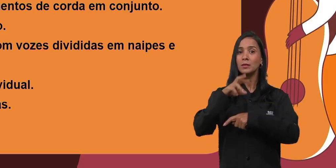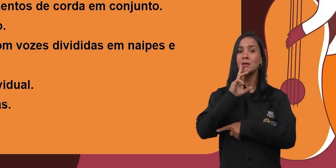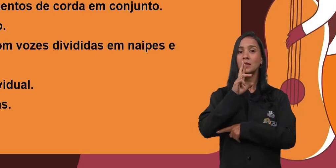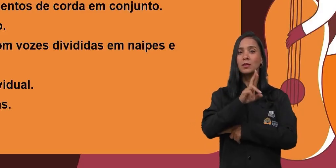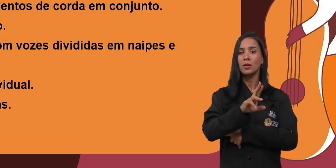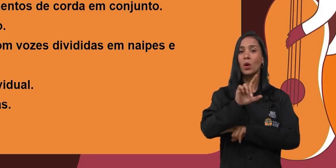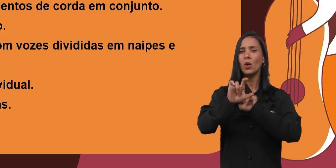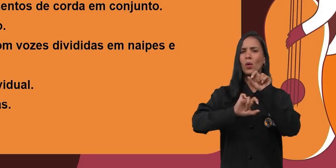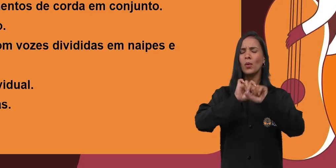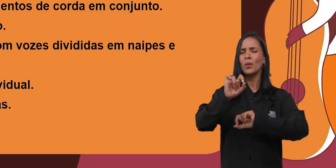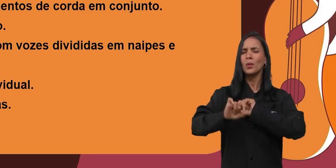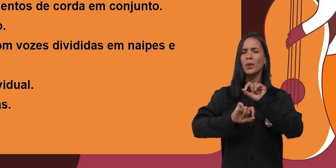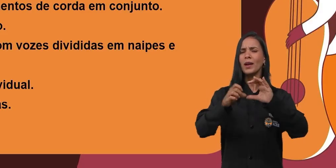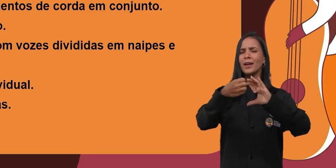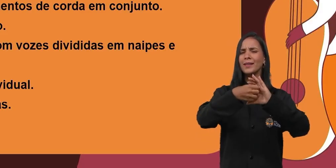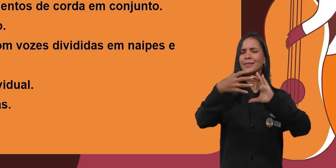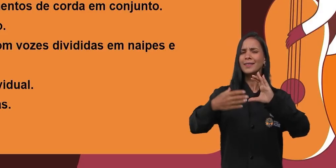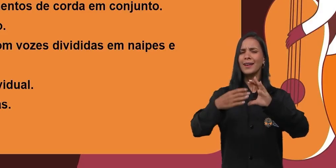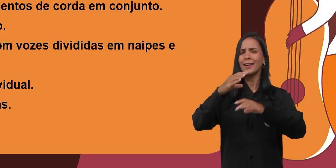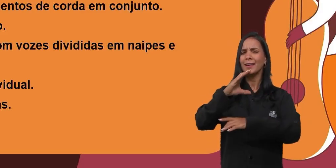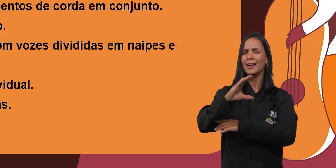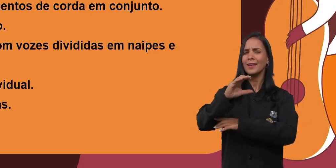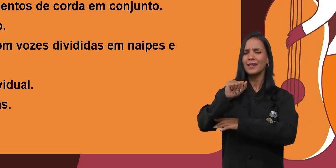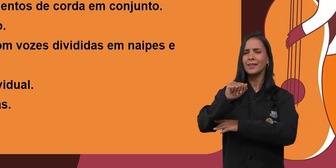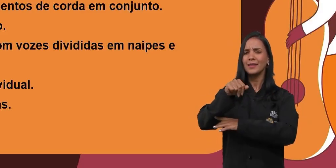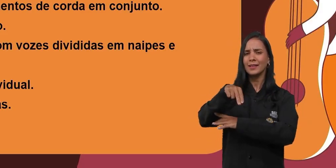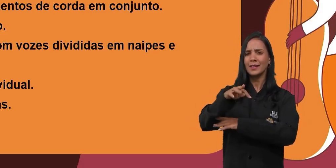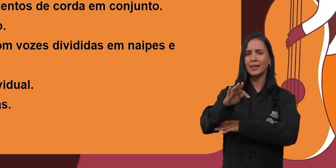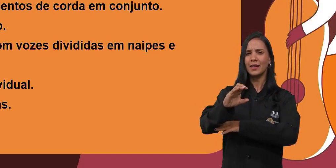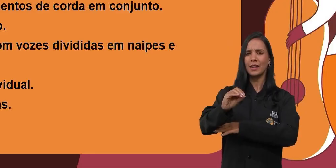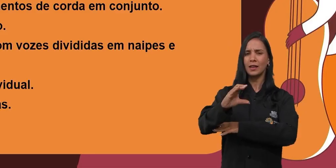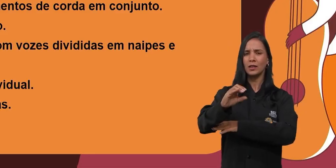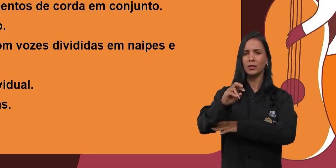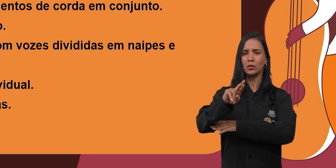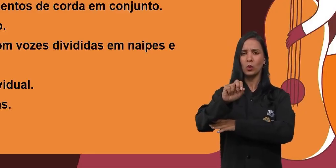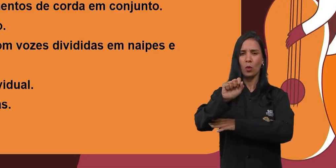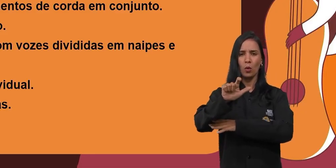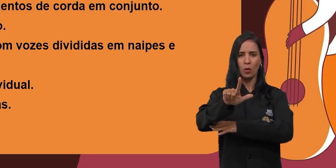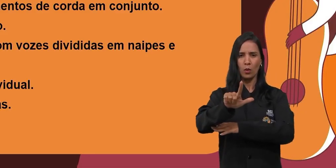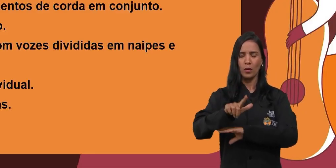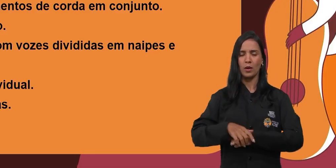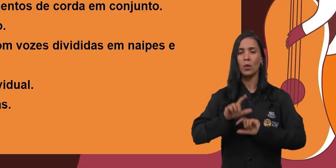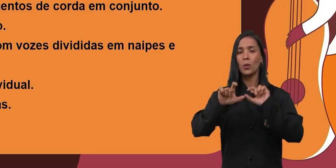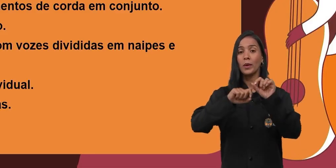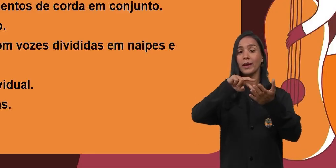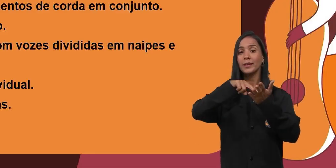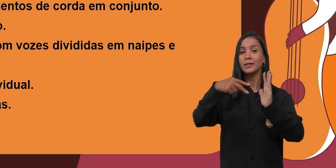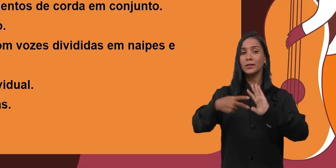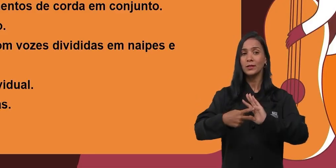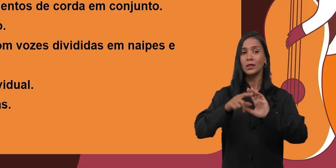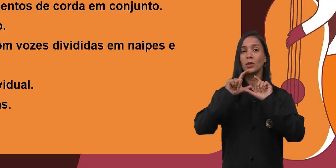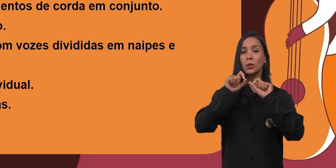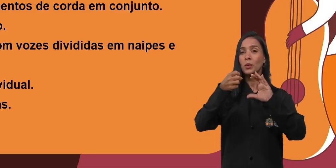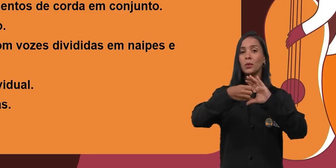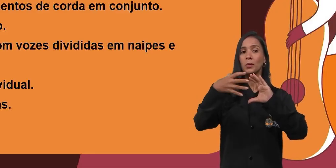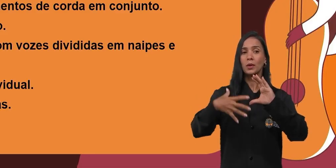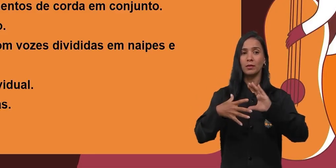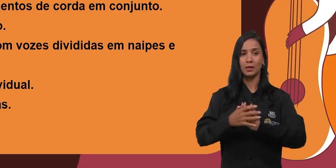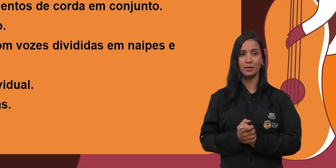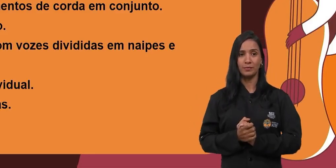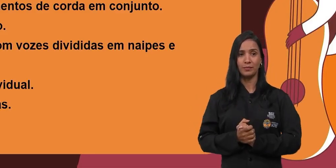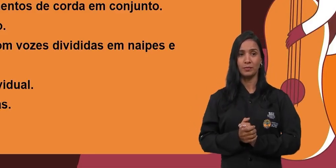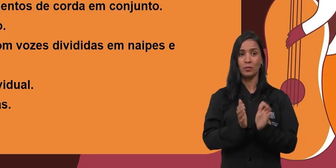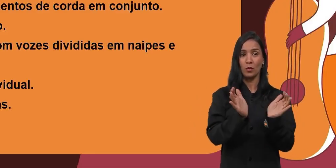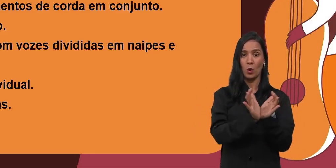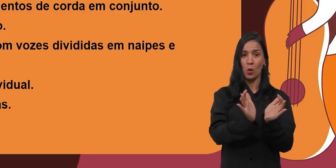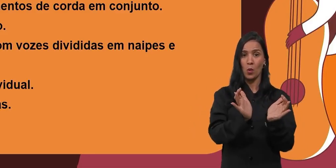que caracteriza o canto coral. Letra A, um grupo de pessoas que tocam instrumentos